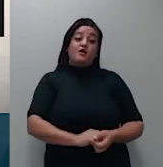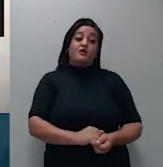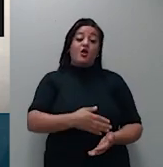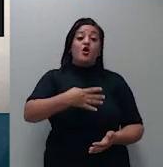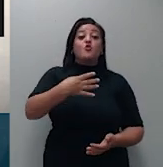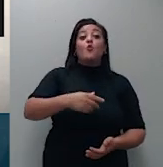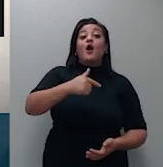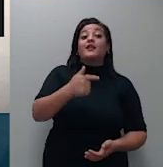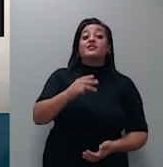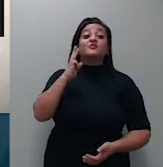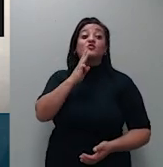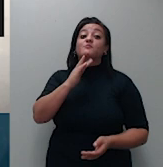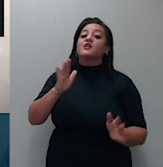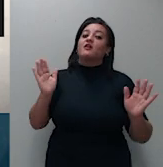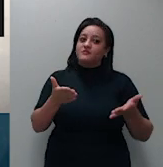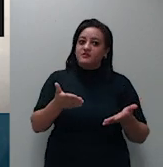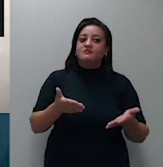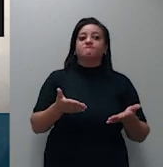minutos